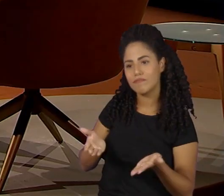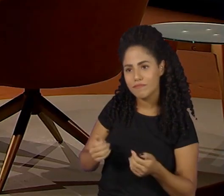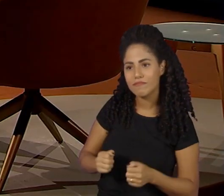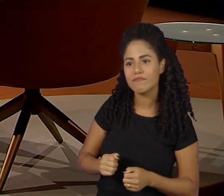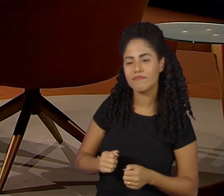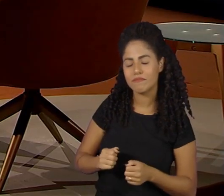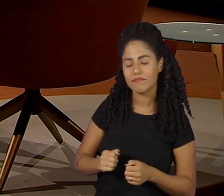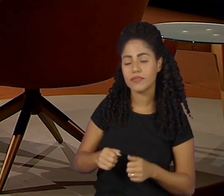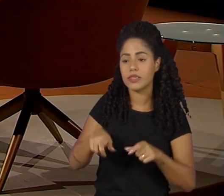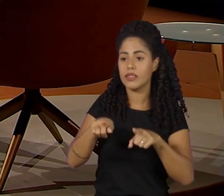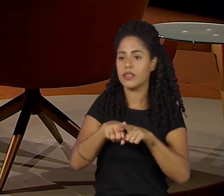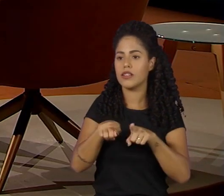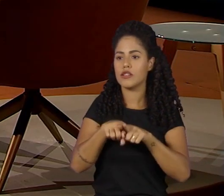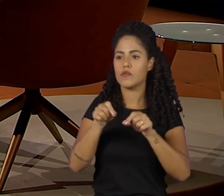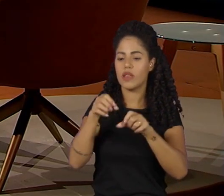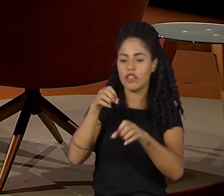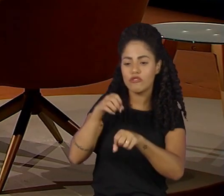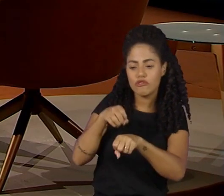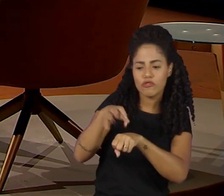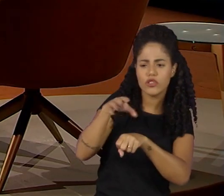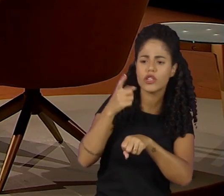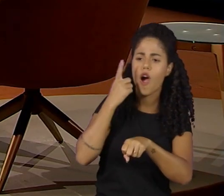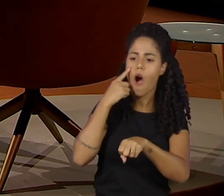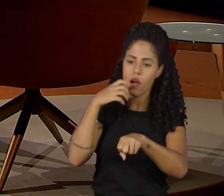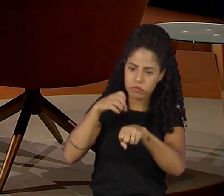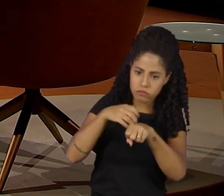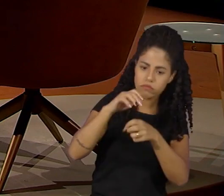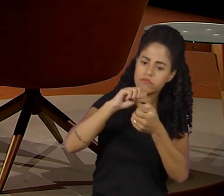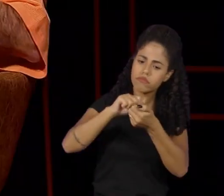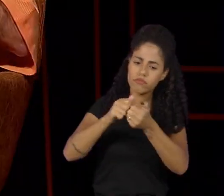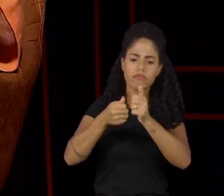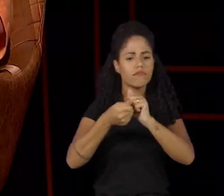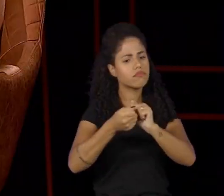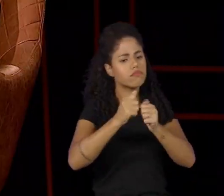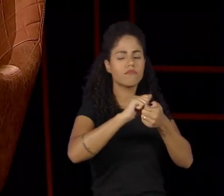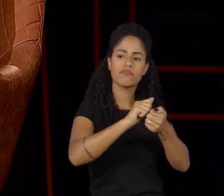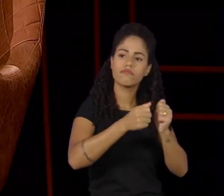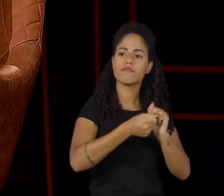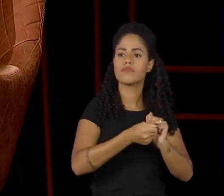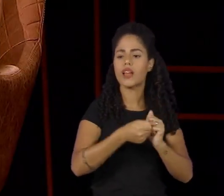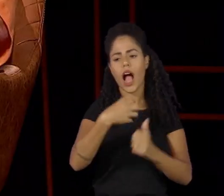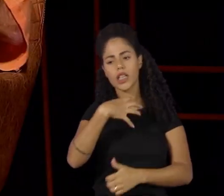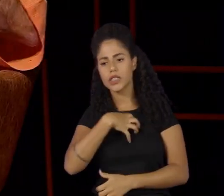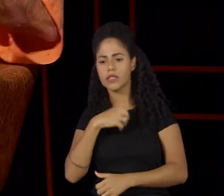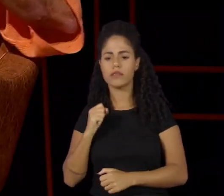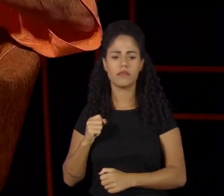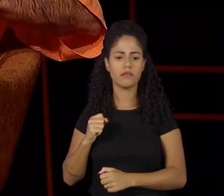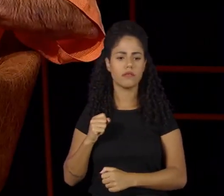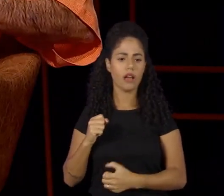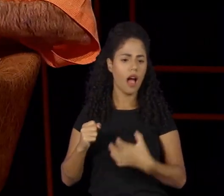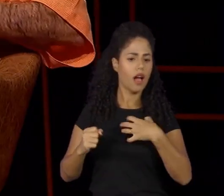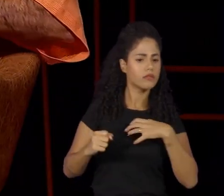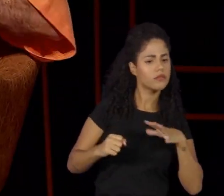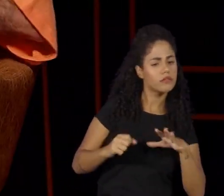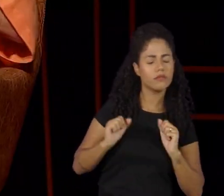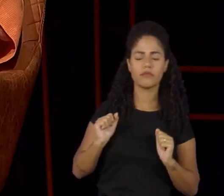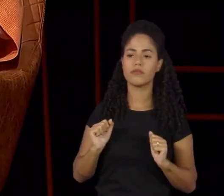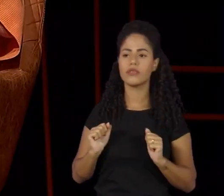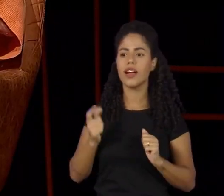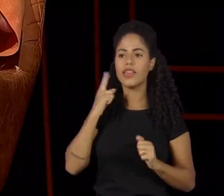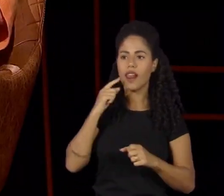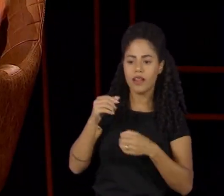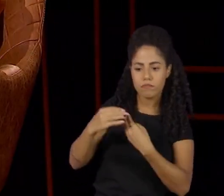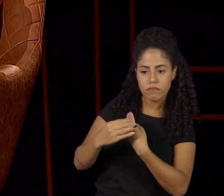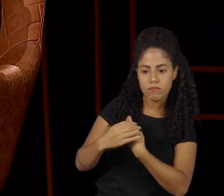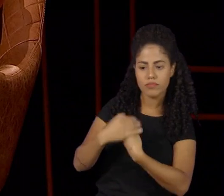que me dava as dicas, fazia, ó, faz assim, faz assado, aqui é assim, a inflexão aqui é essa, a